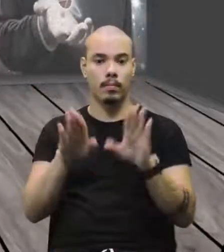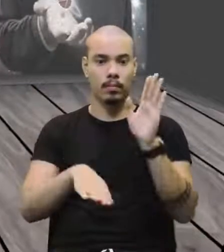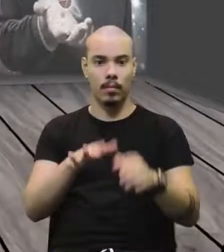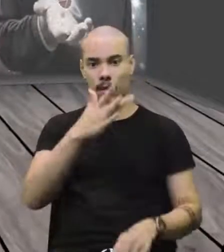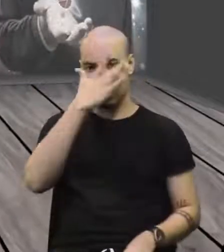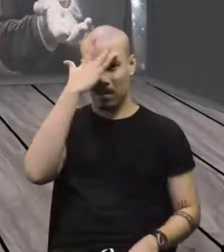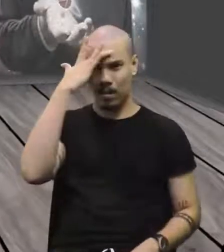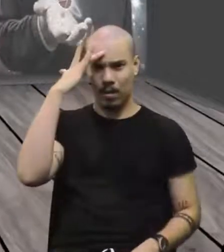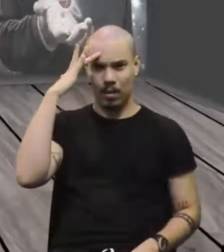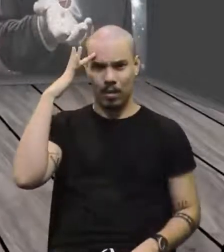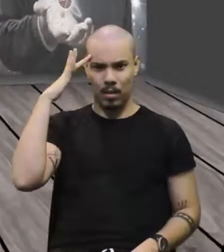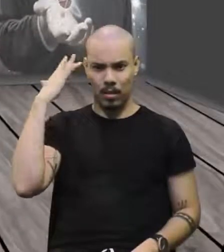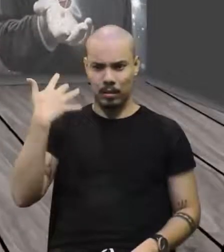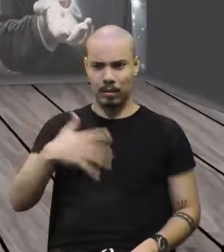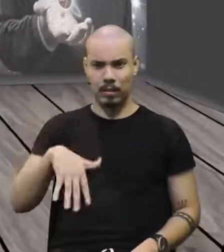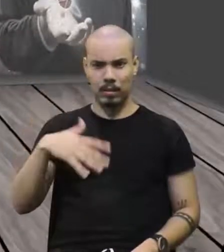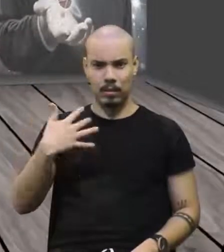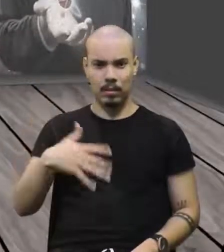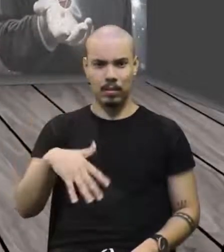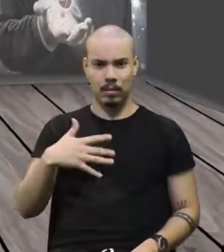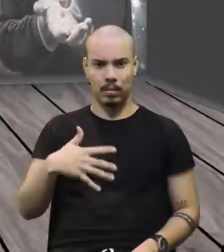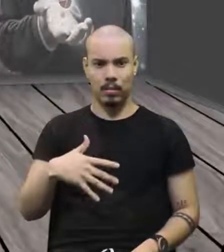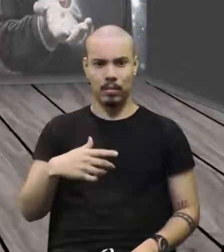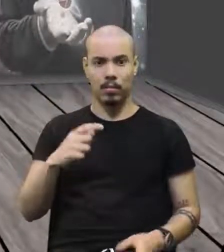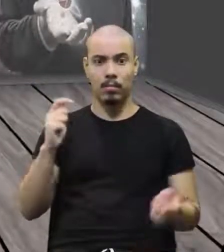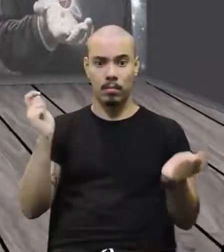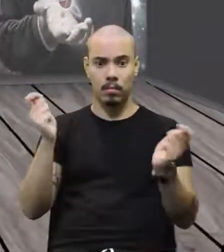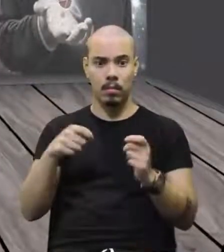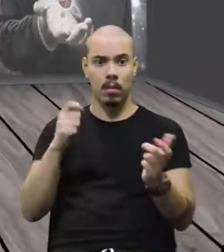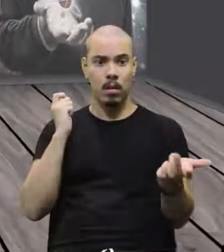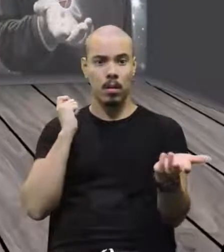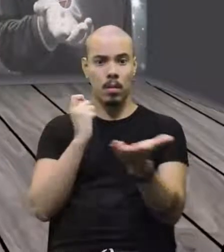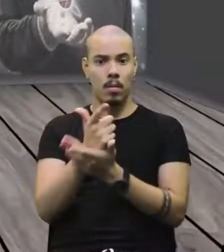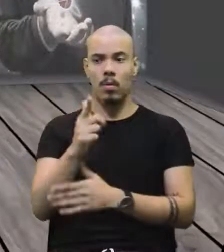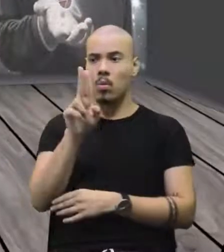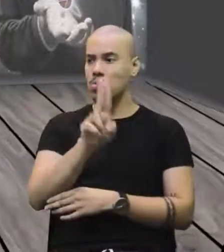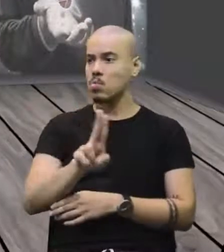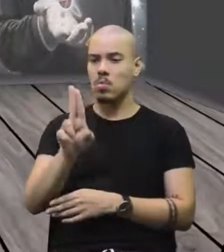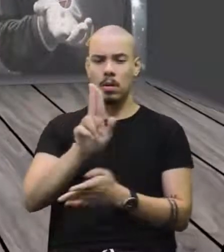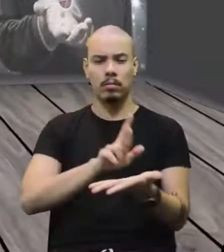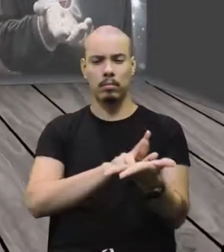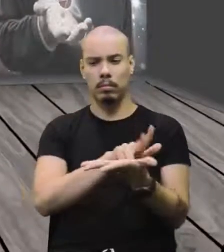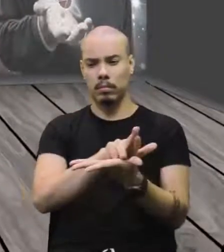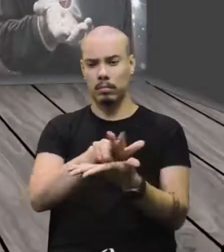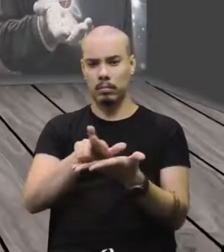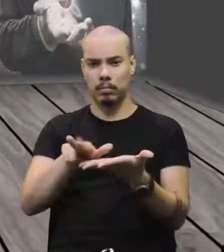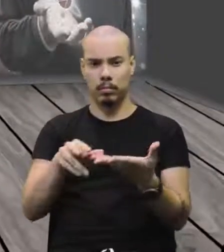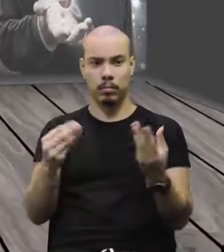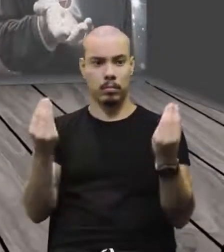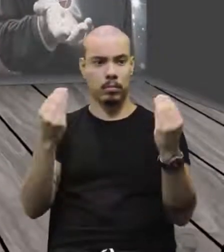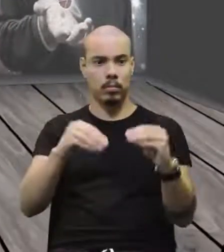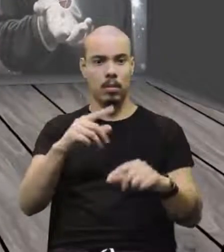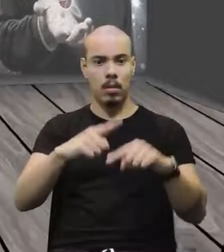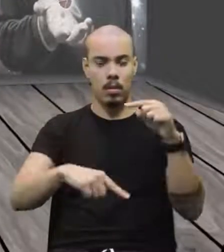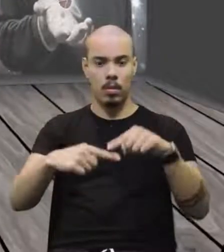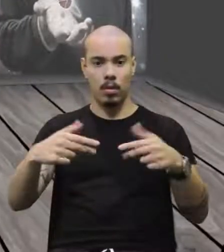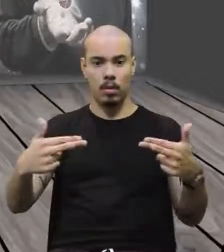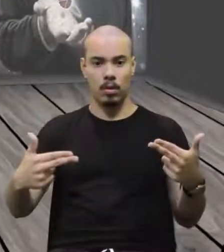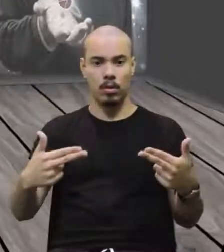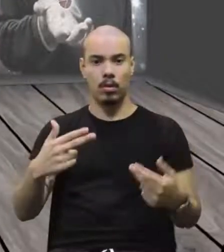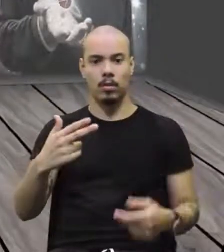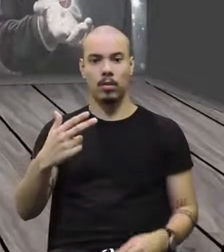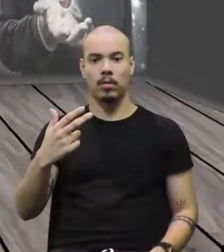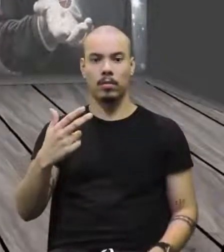pensa, poxa, mas... Chega rápido em casa. Pode usar até para outras coisas também, né? Pode. Se ele quiser colocar um objeto ali, por exemplo, na